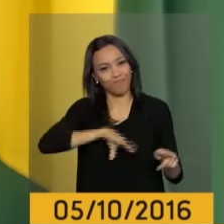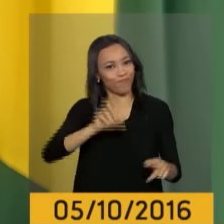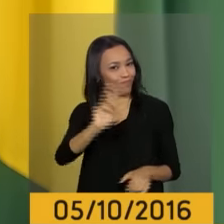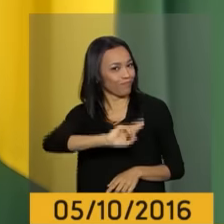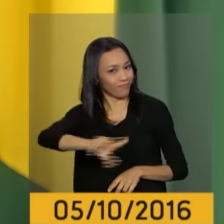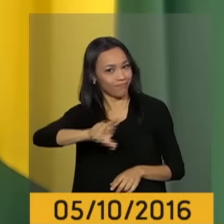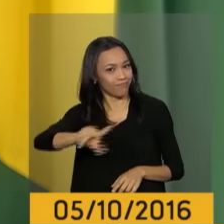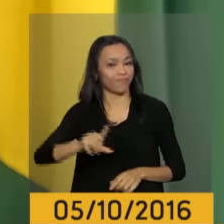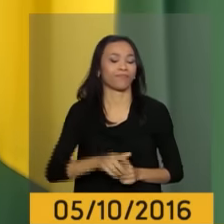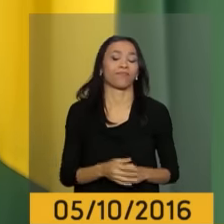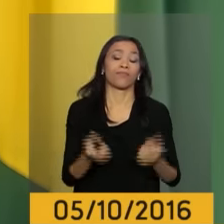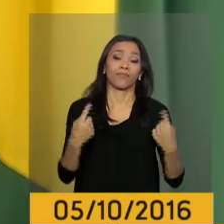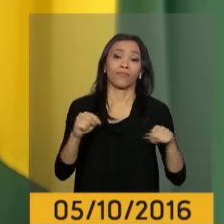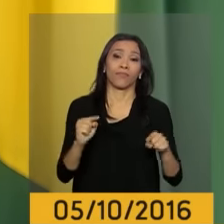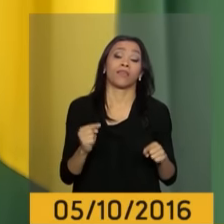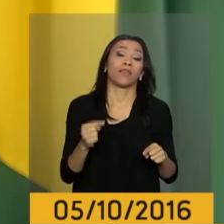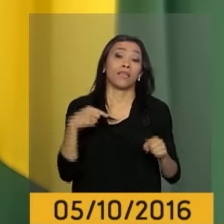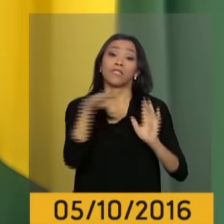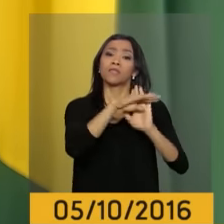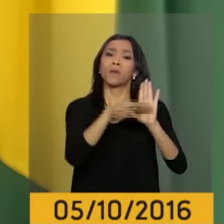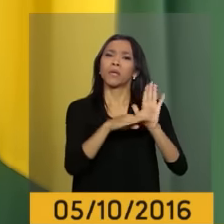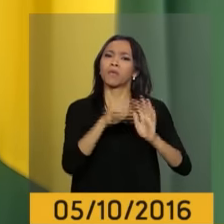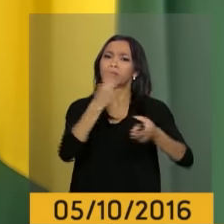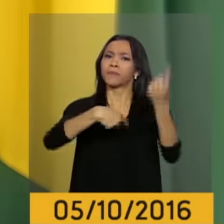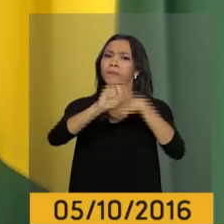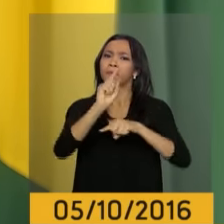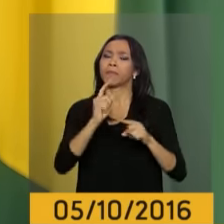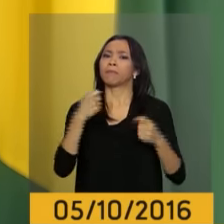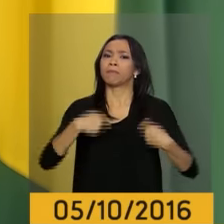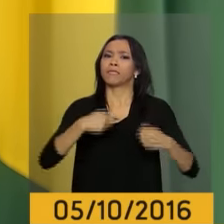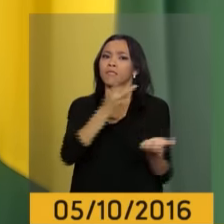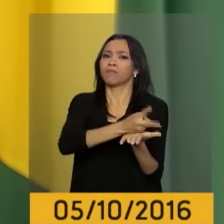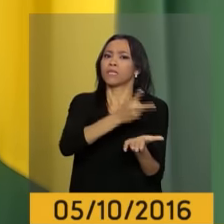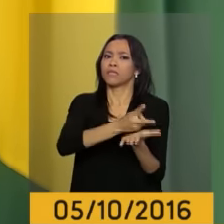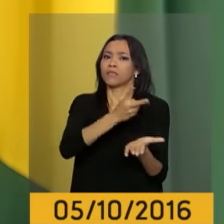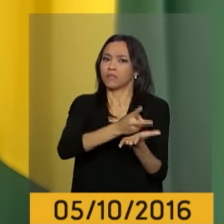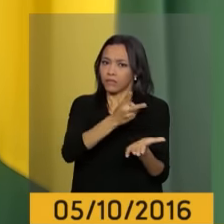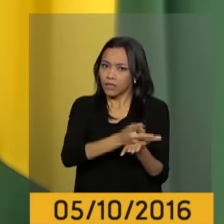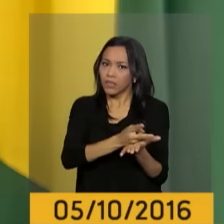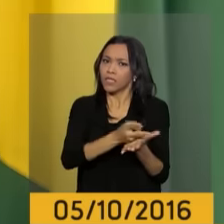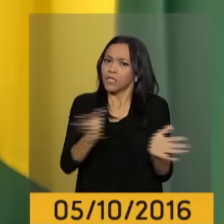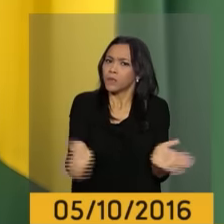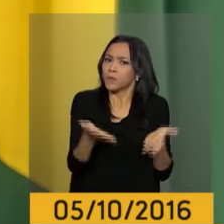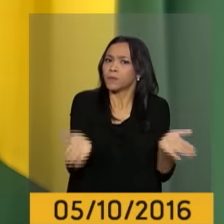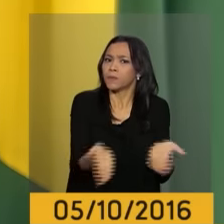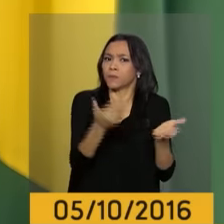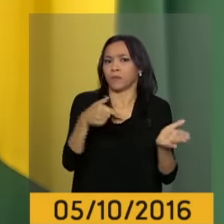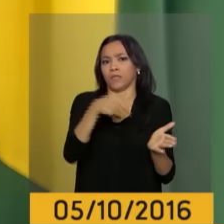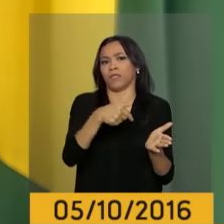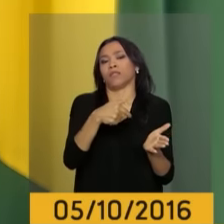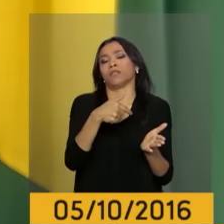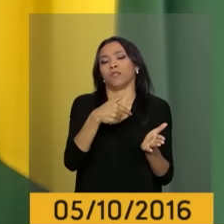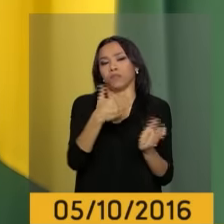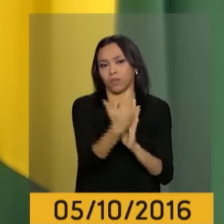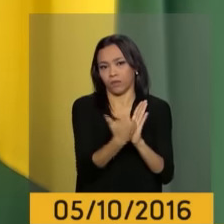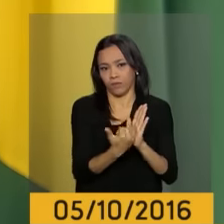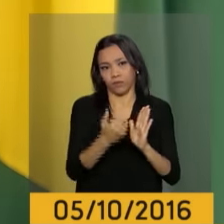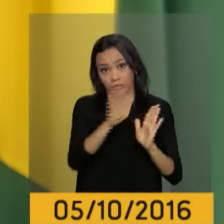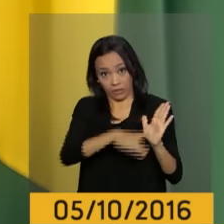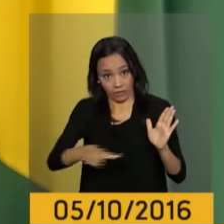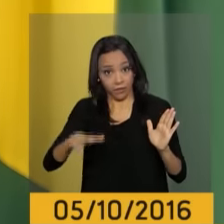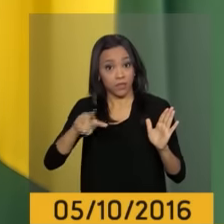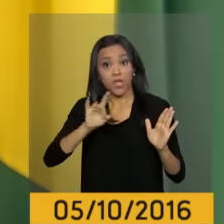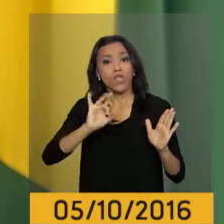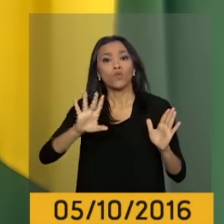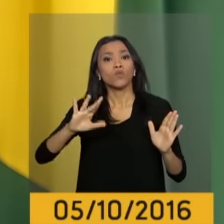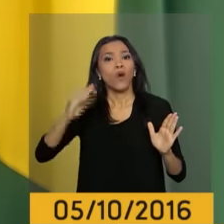este programa de muito êxito tem que ser preservado e incentivado. E é interessante que não apenas os adultos,